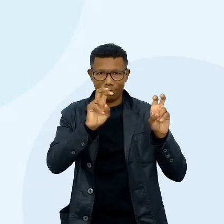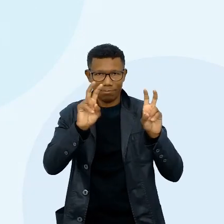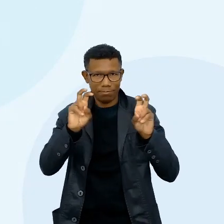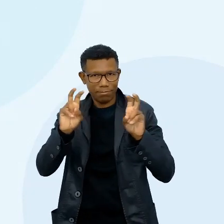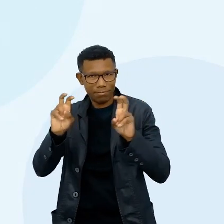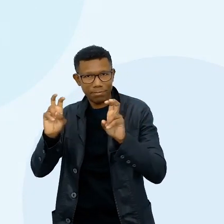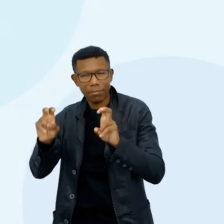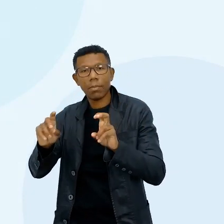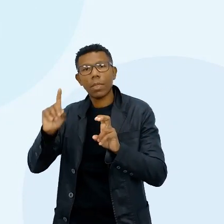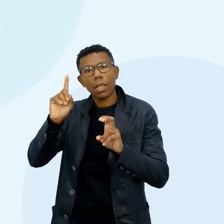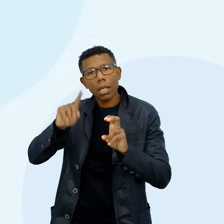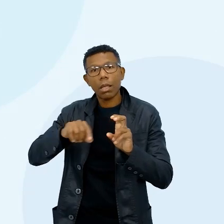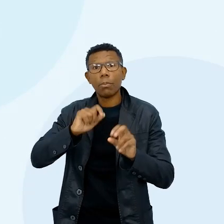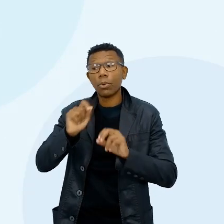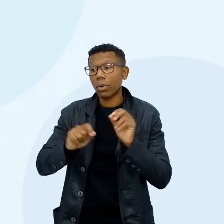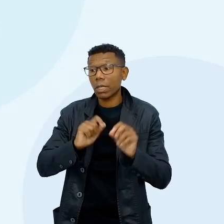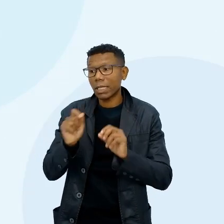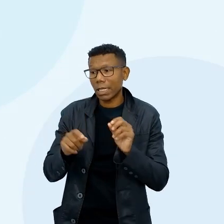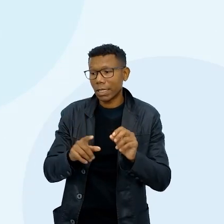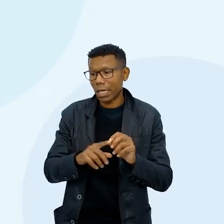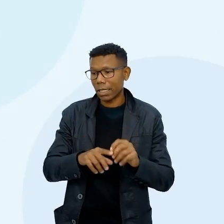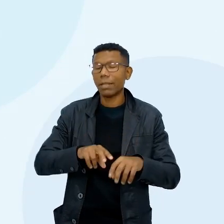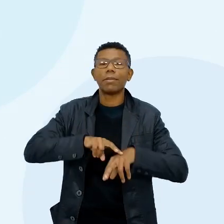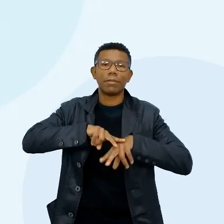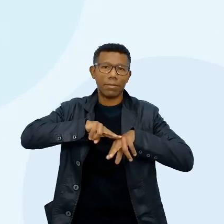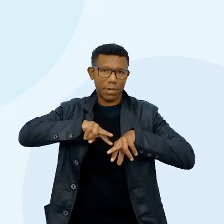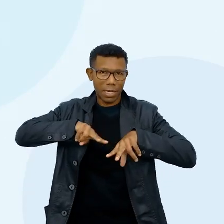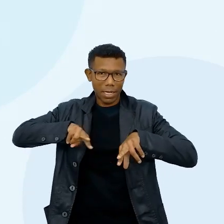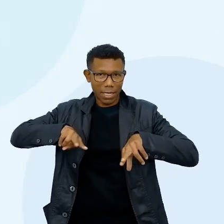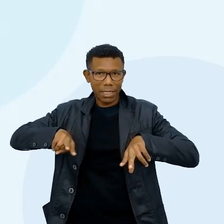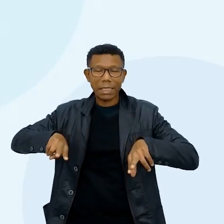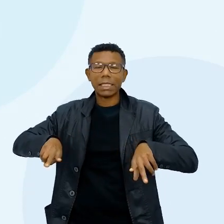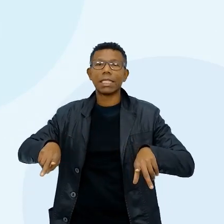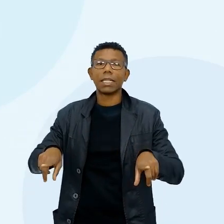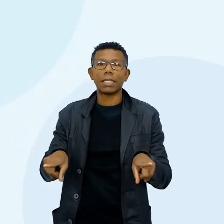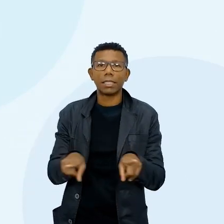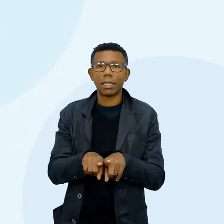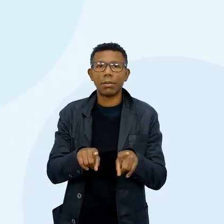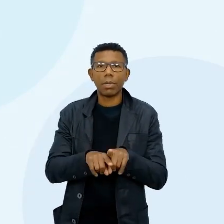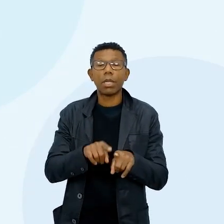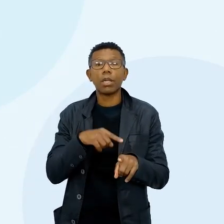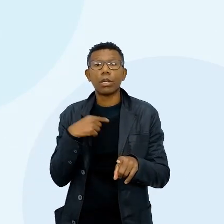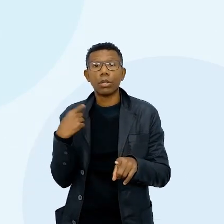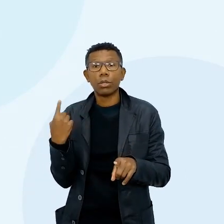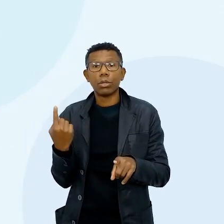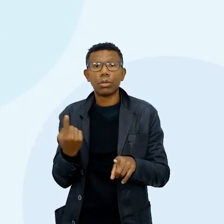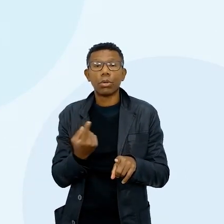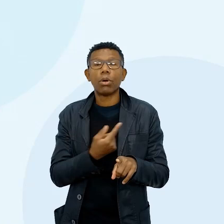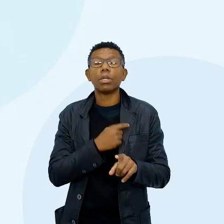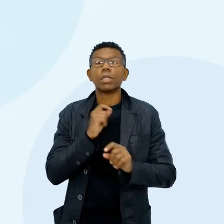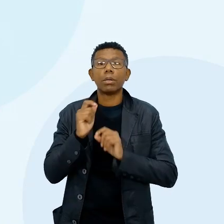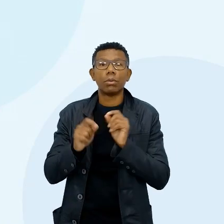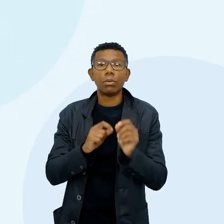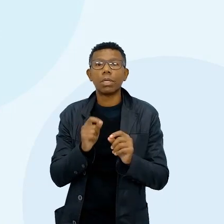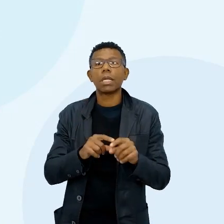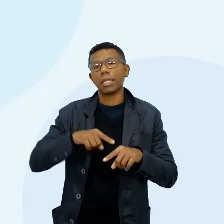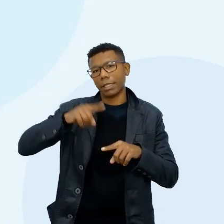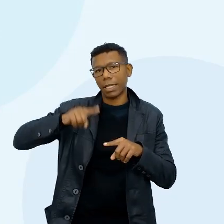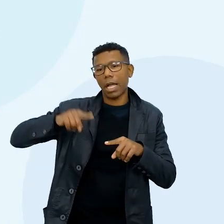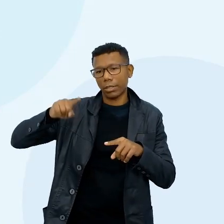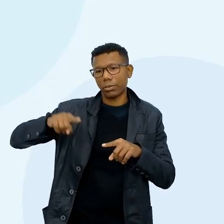da pluralidade de abordagem, né, e basear nossa argumentação em fatos e